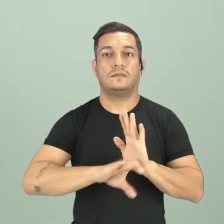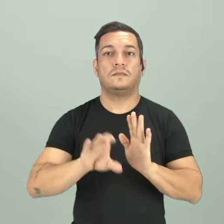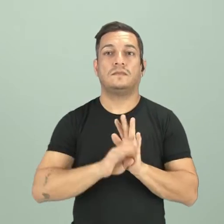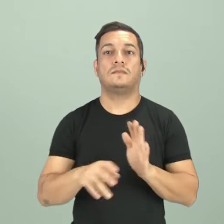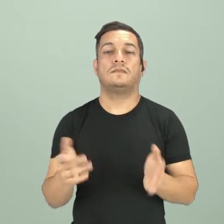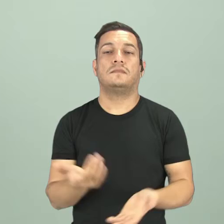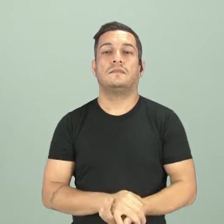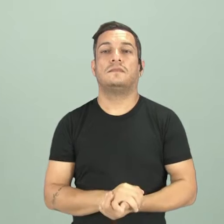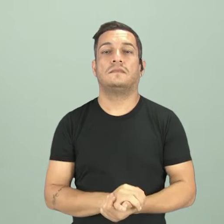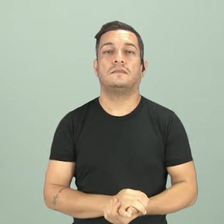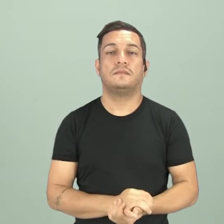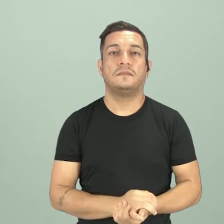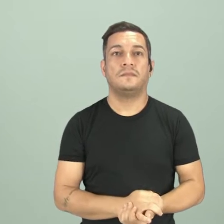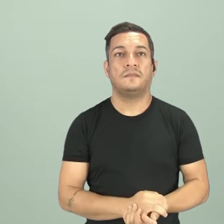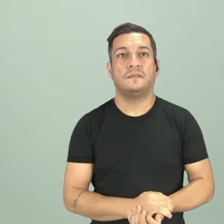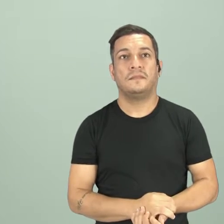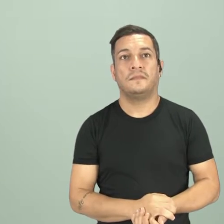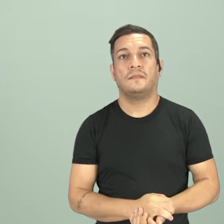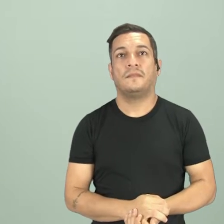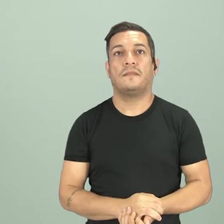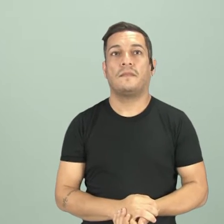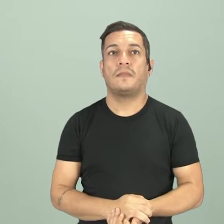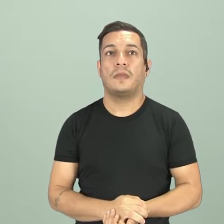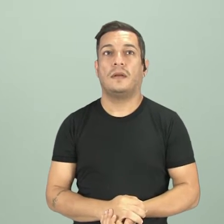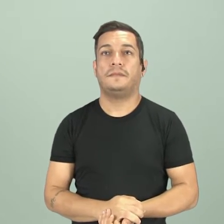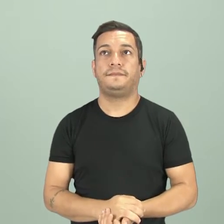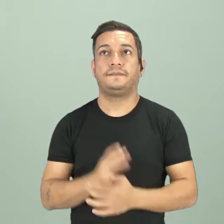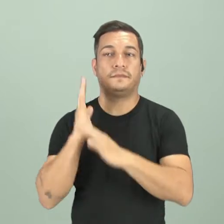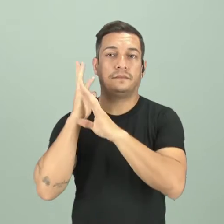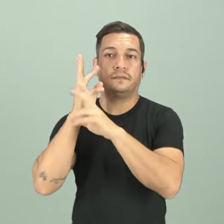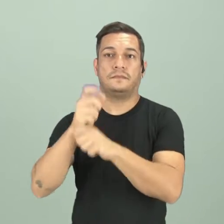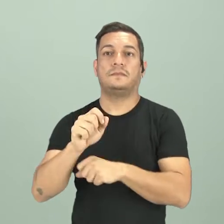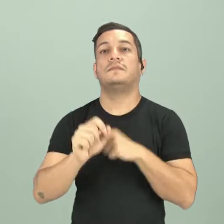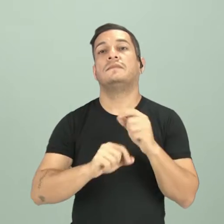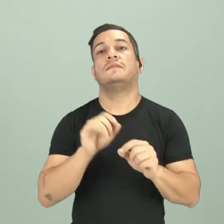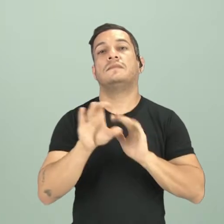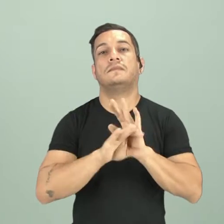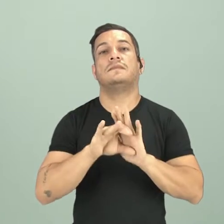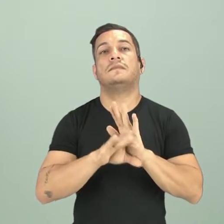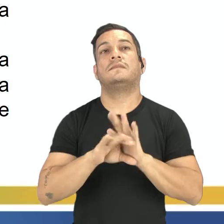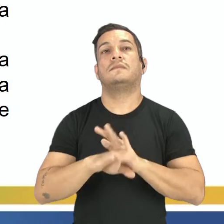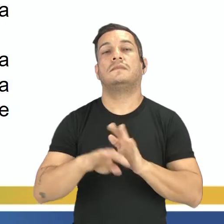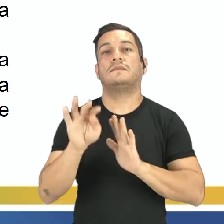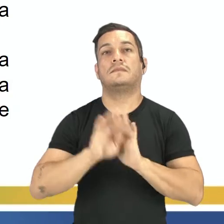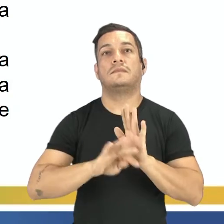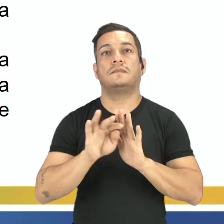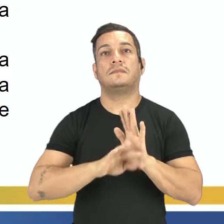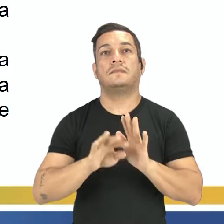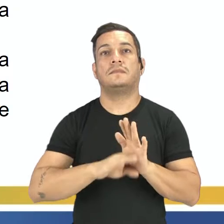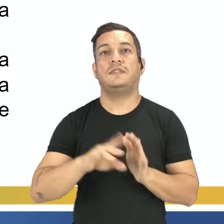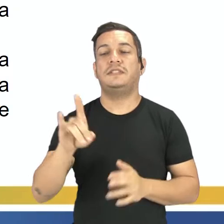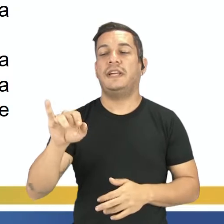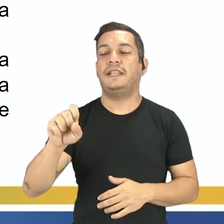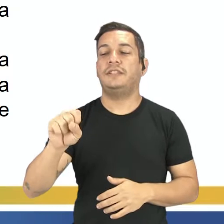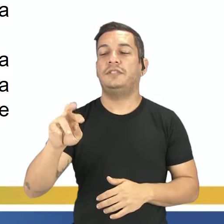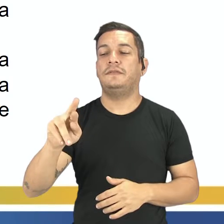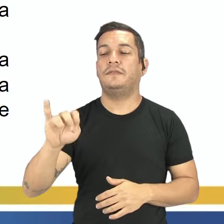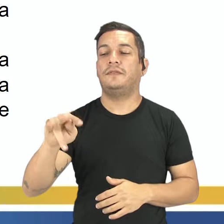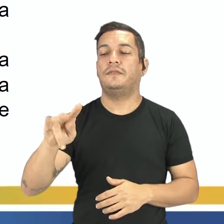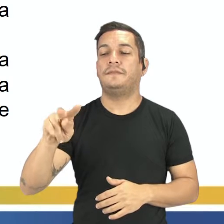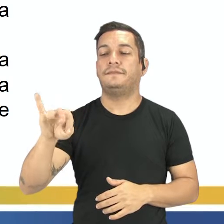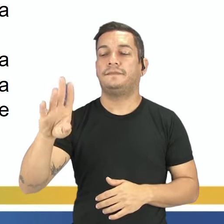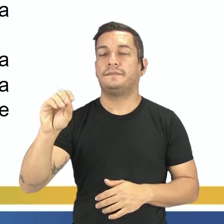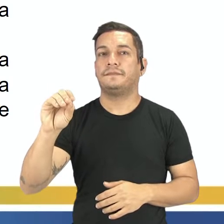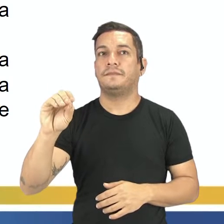certo? Então acompanha comigo. Pessoal, vamos só revisar um pouquinho sobre o conceito do texto dissertativo argumentativo, vamos fazer uma leitura